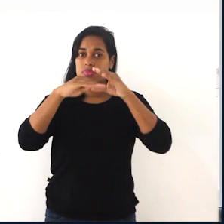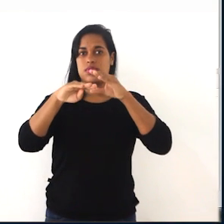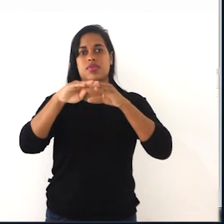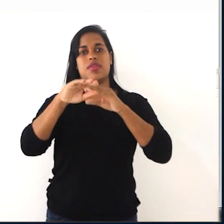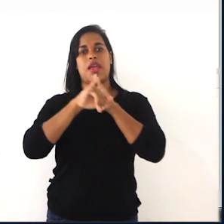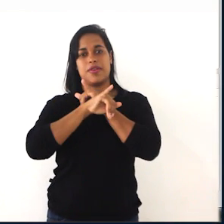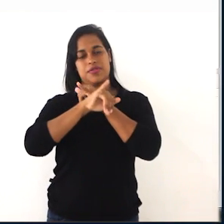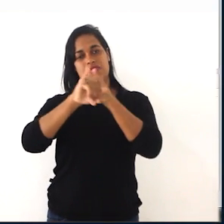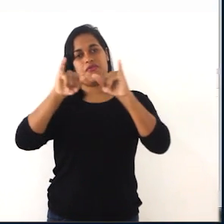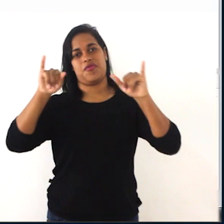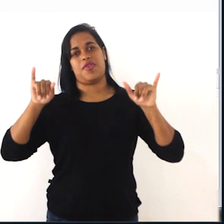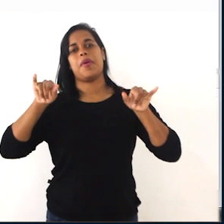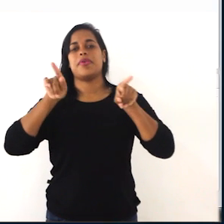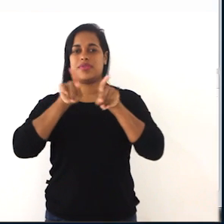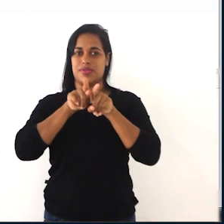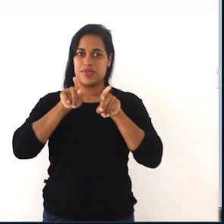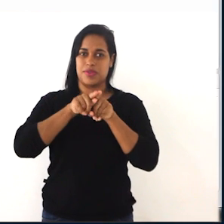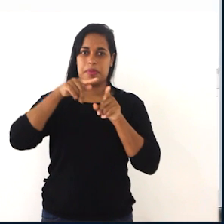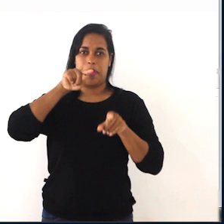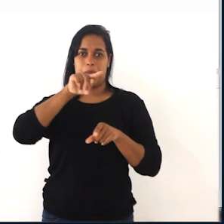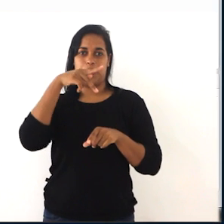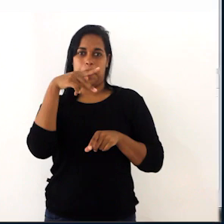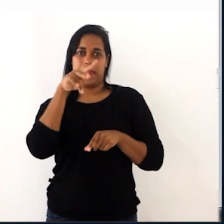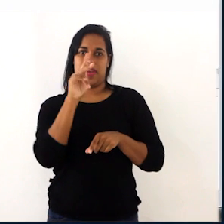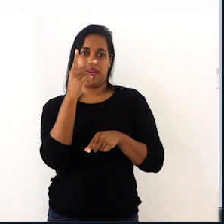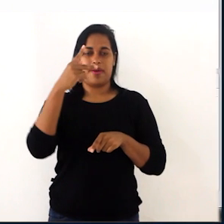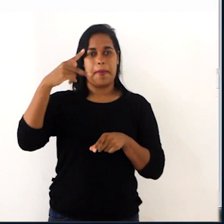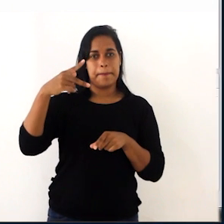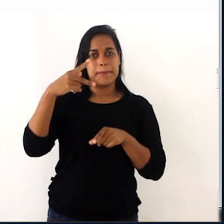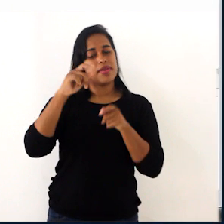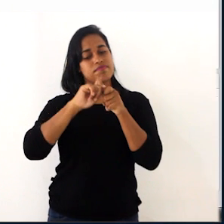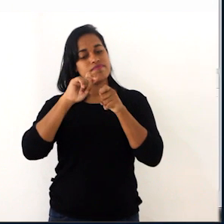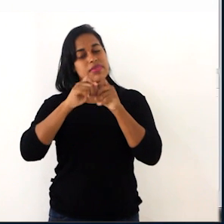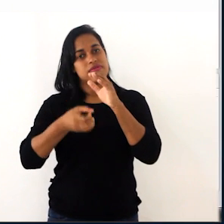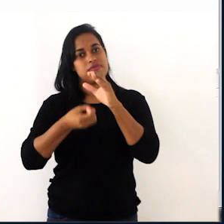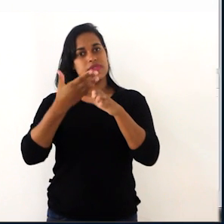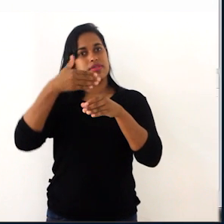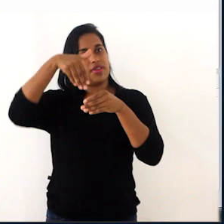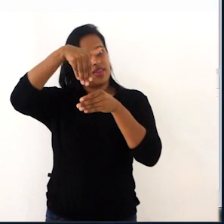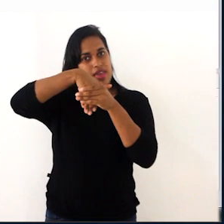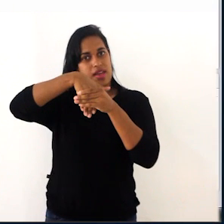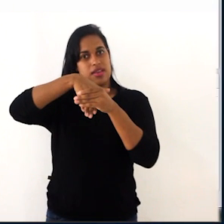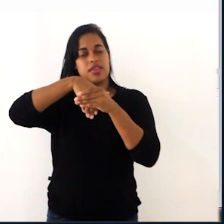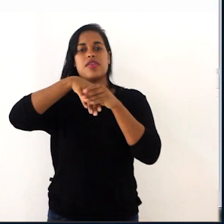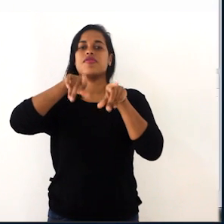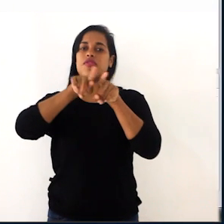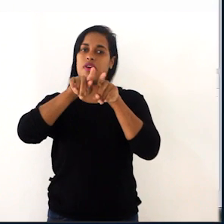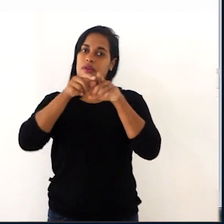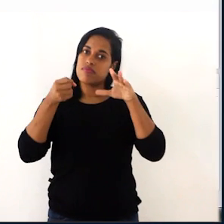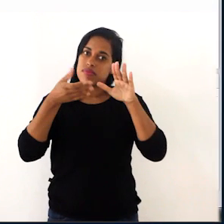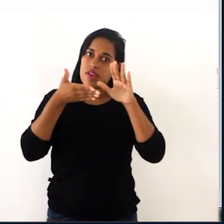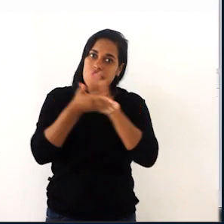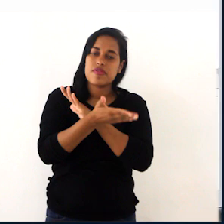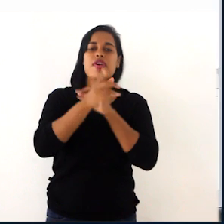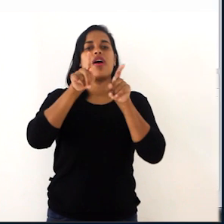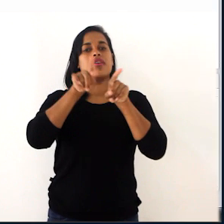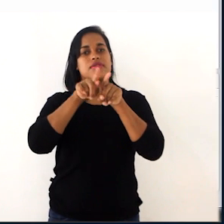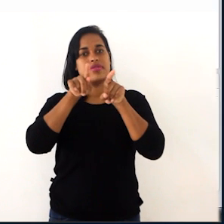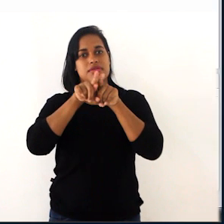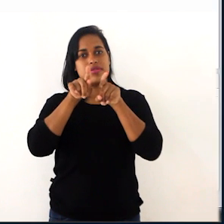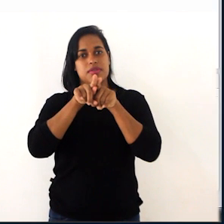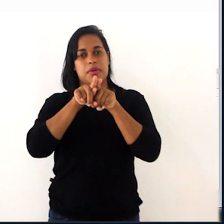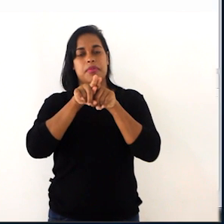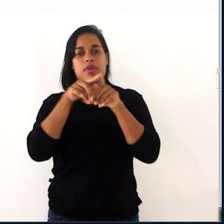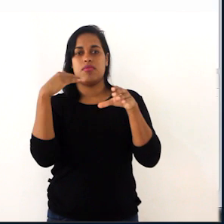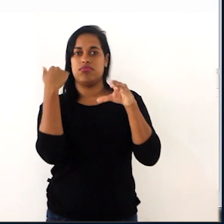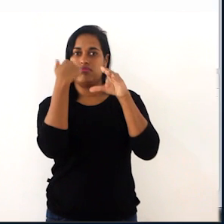Então temos aqui include.php, vamos fazer ainda esse arquivo, ele vai enviar pelo método post e ele vai enviar quais dados? Uma